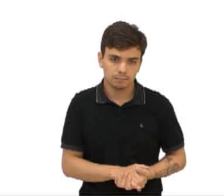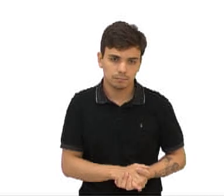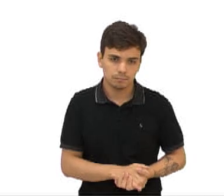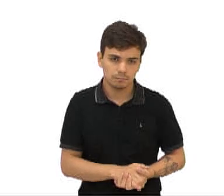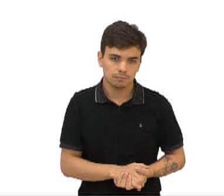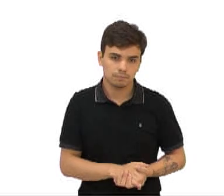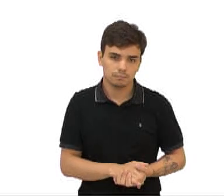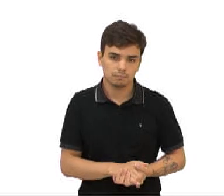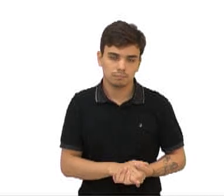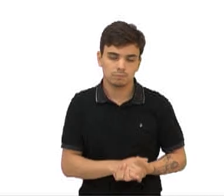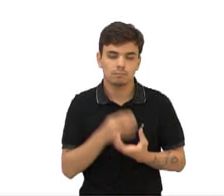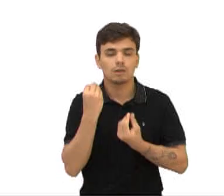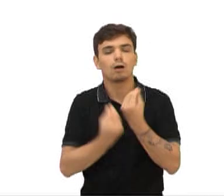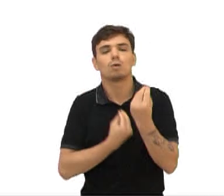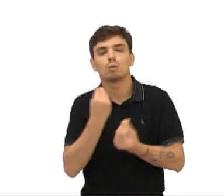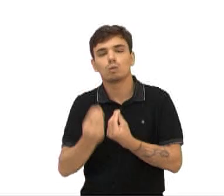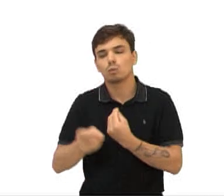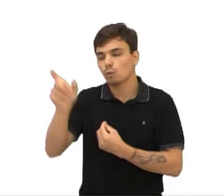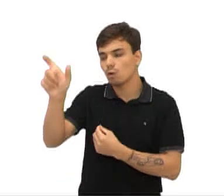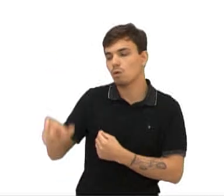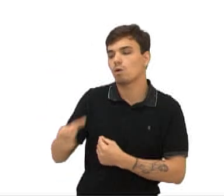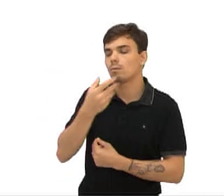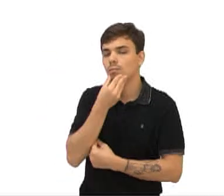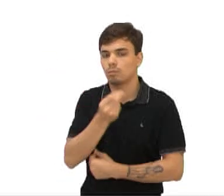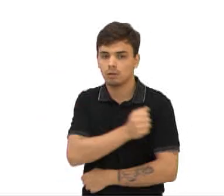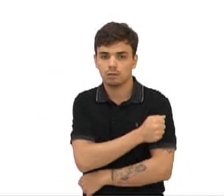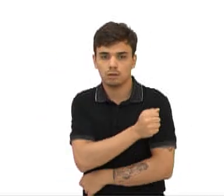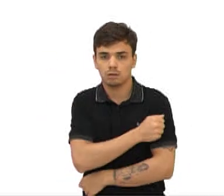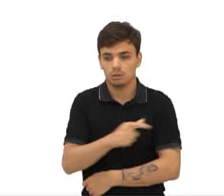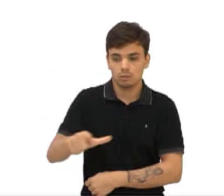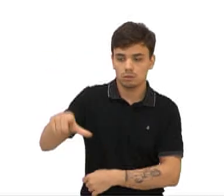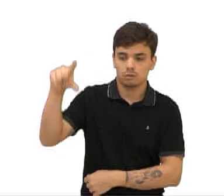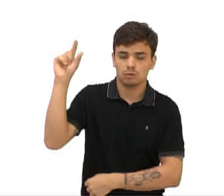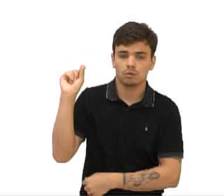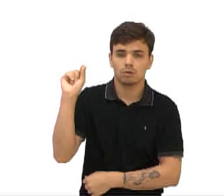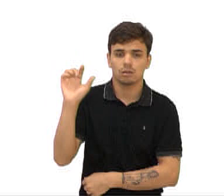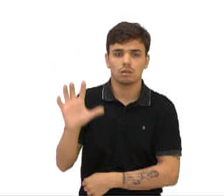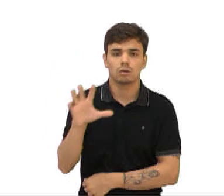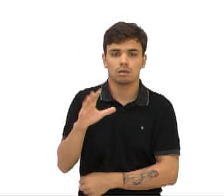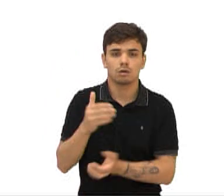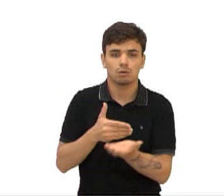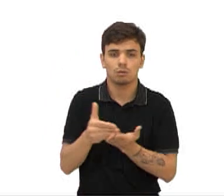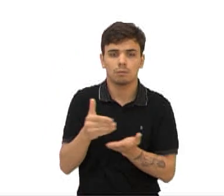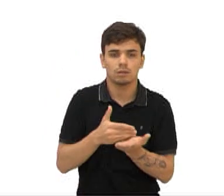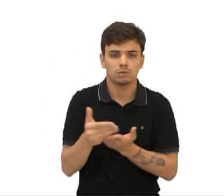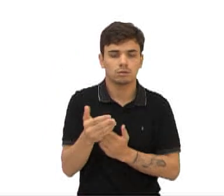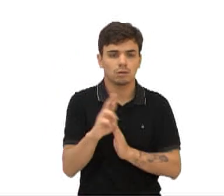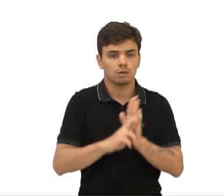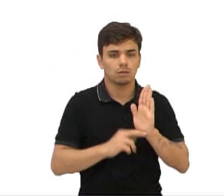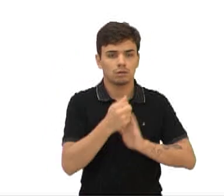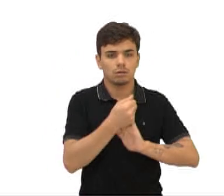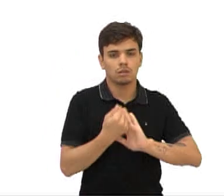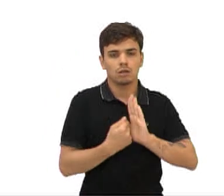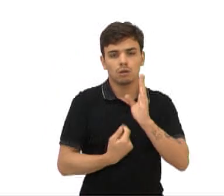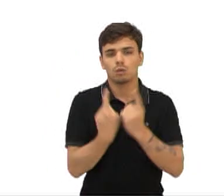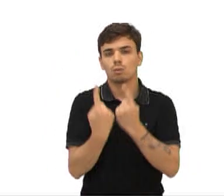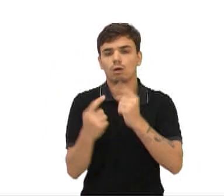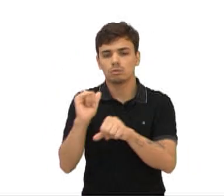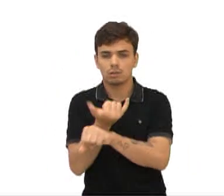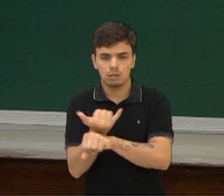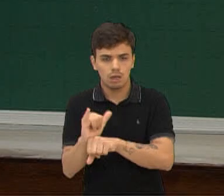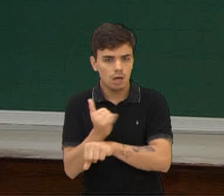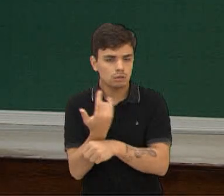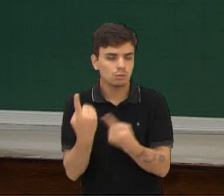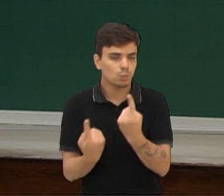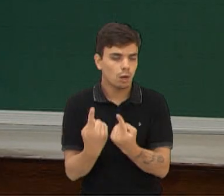Agora, como esse candidato escolheu iniciar a sua redação? Qual foi a técnica usada por ele? Você consegue